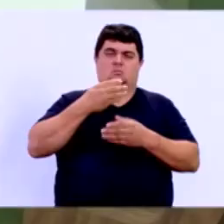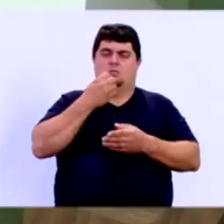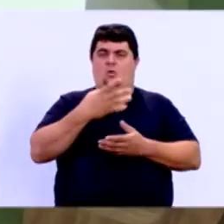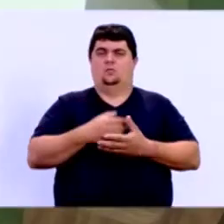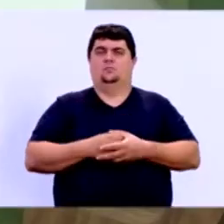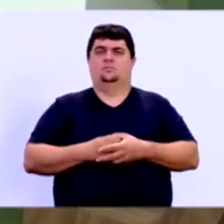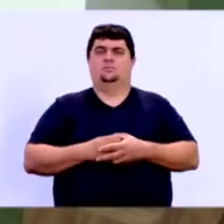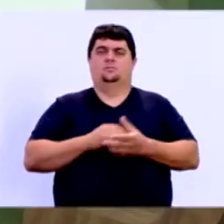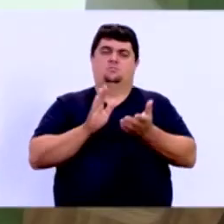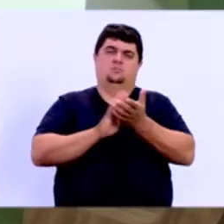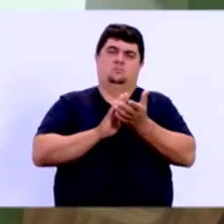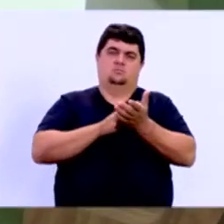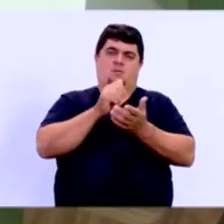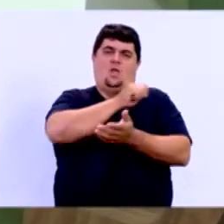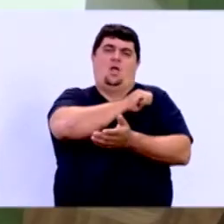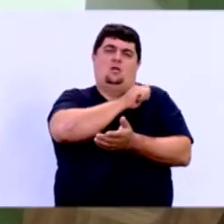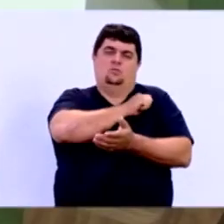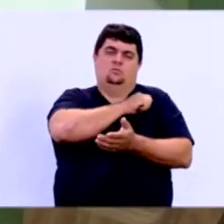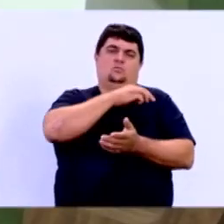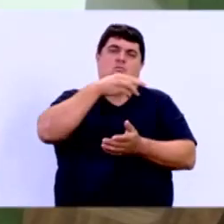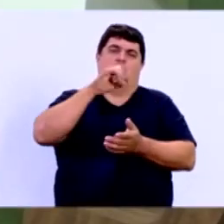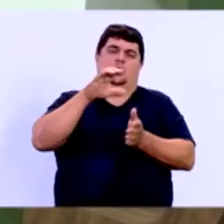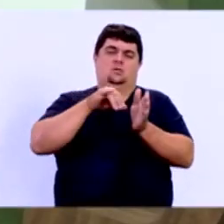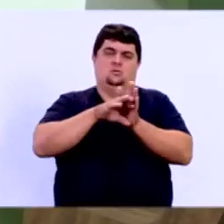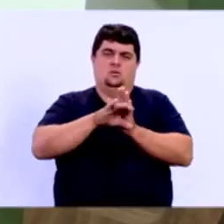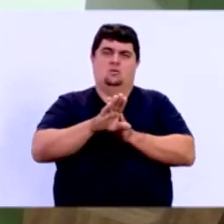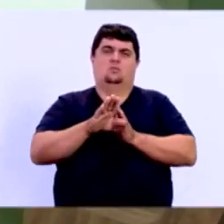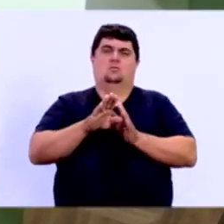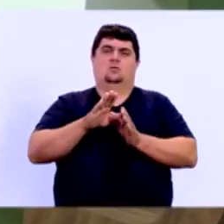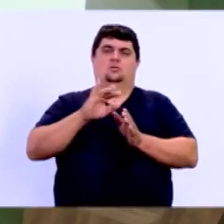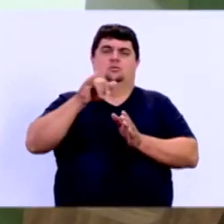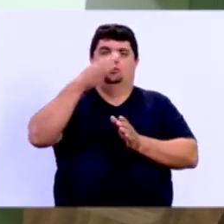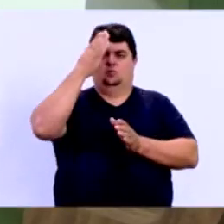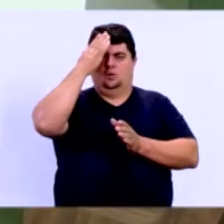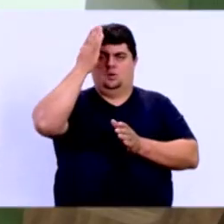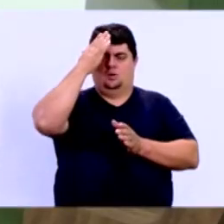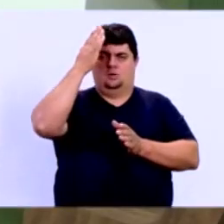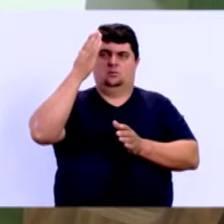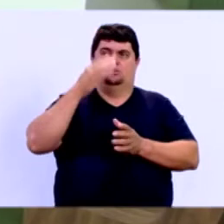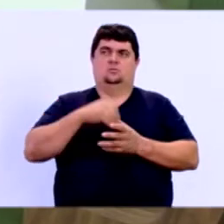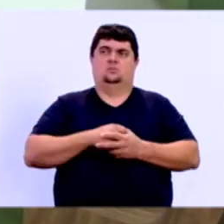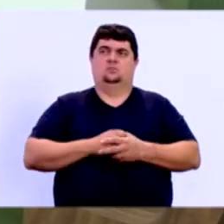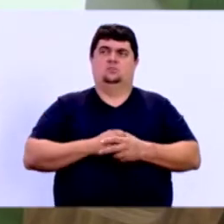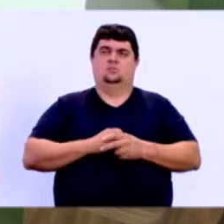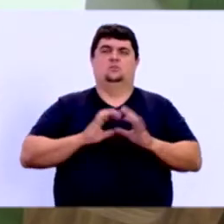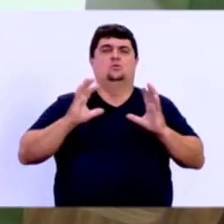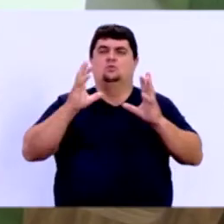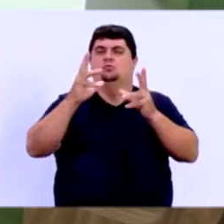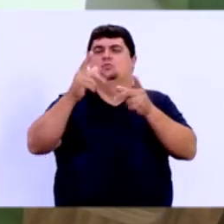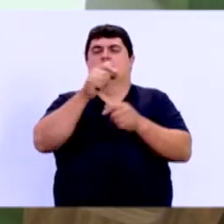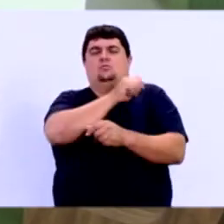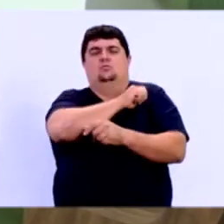legal. Parabéns aos alunos de Médici, Cacoal, né, Ji-Paraná, e aos demais